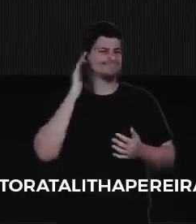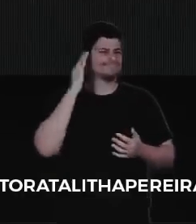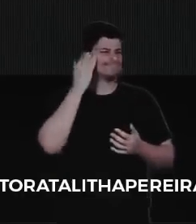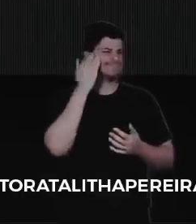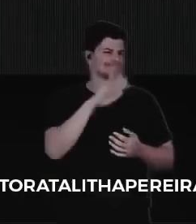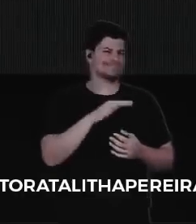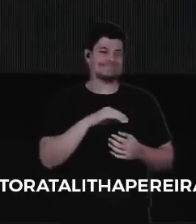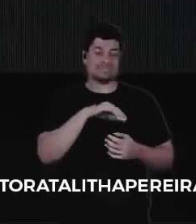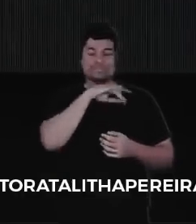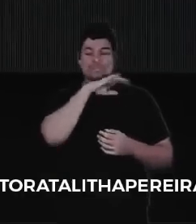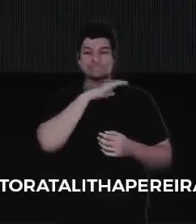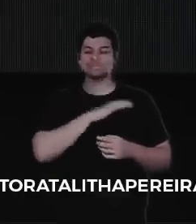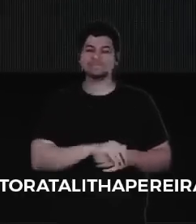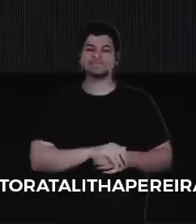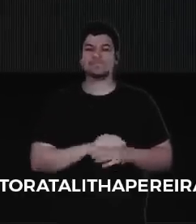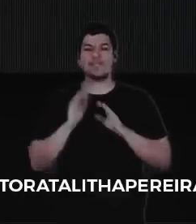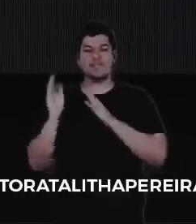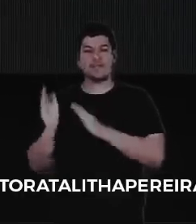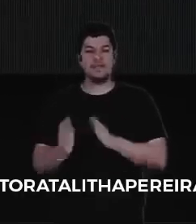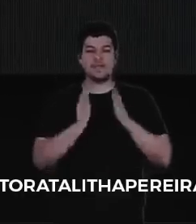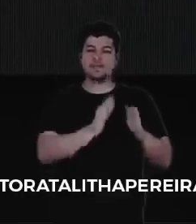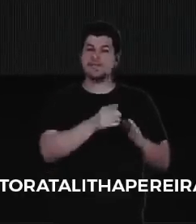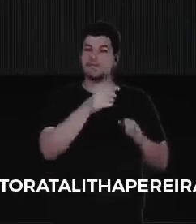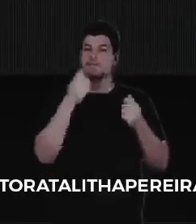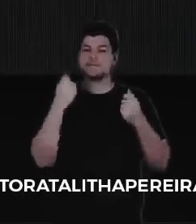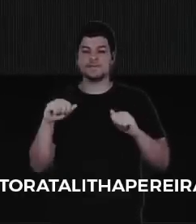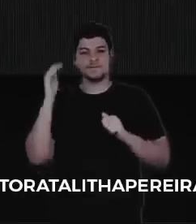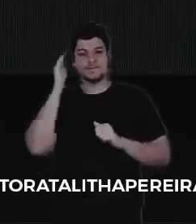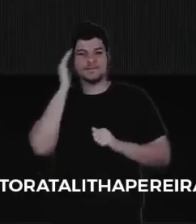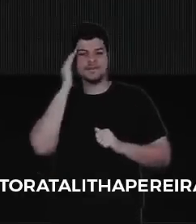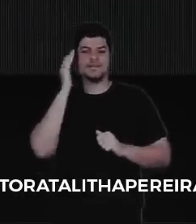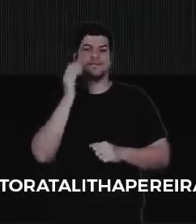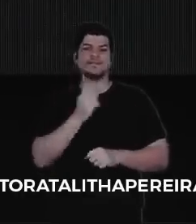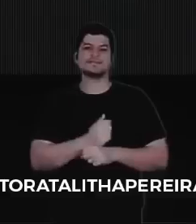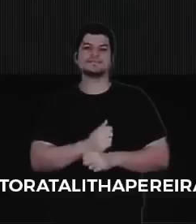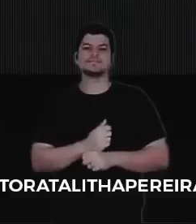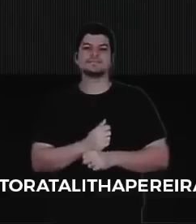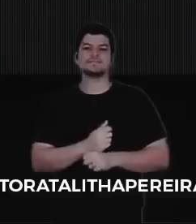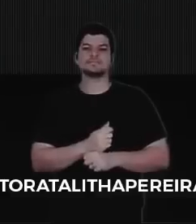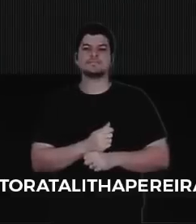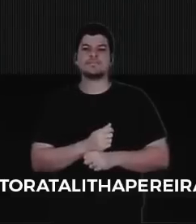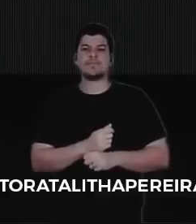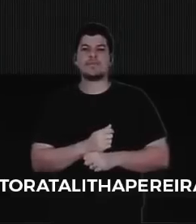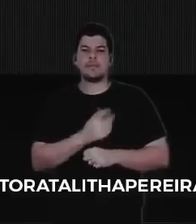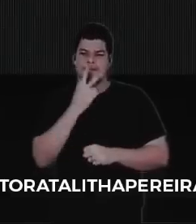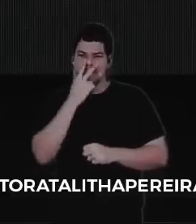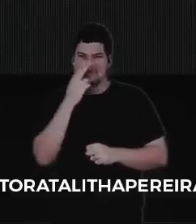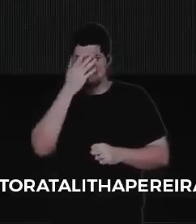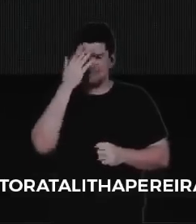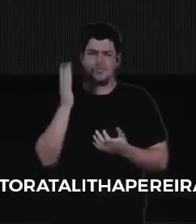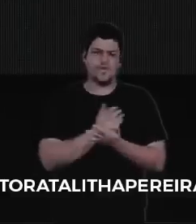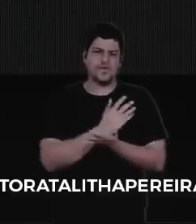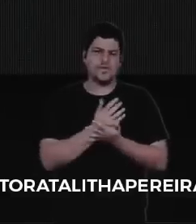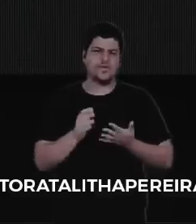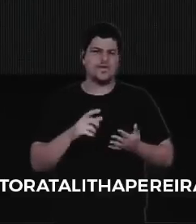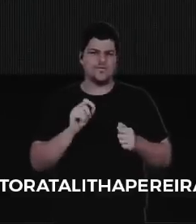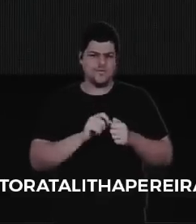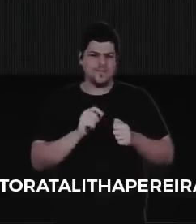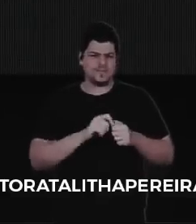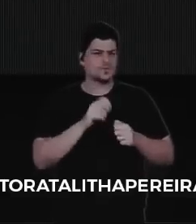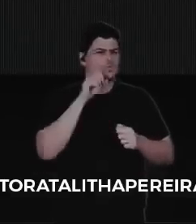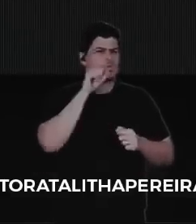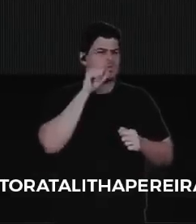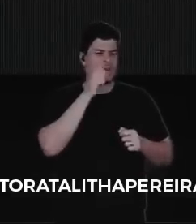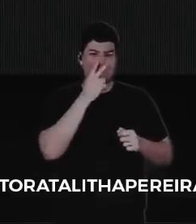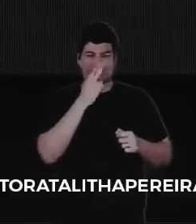nome de Jesus. Não tem uns que quando faz o suco de limão, eu acho que o limão já azeda na mão da pessoa. E quando você